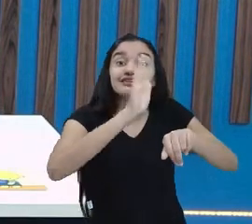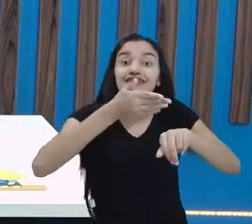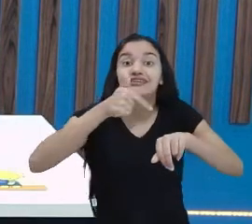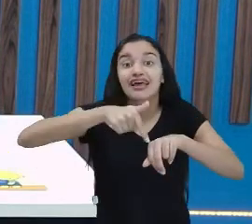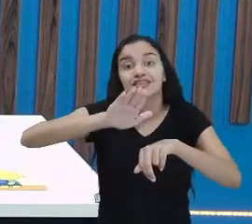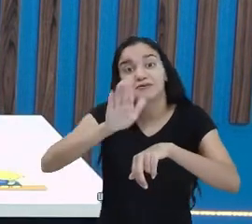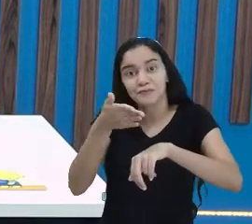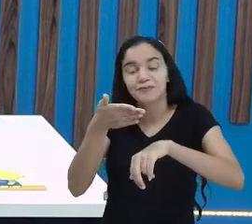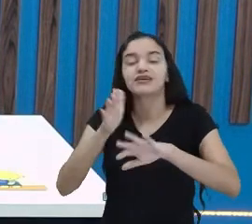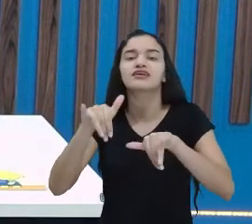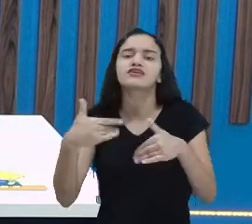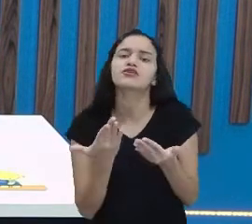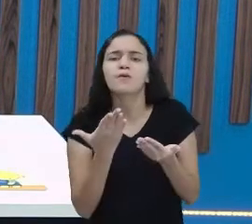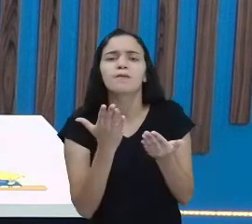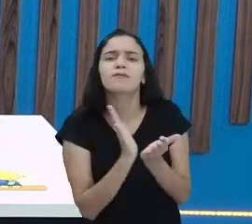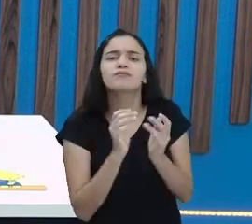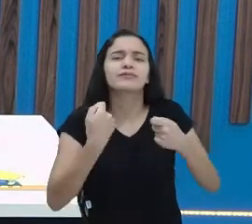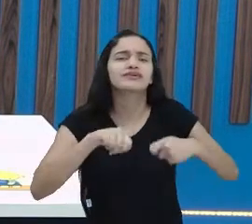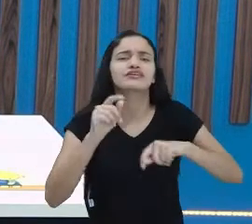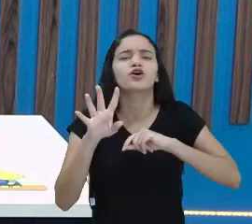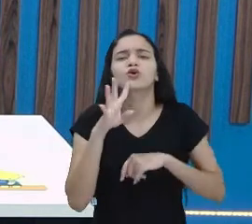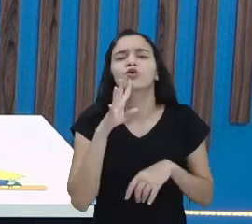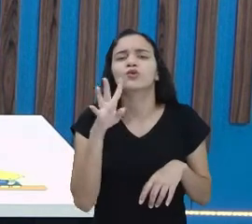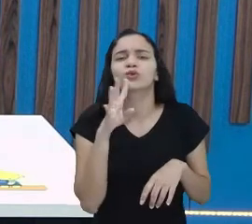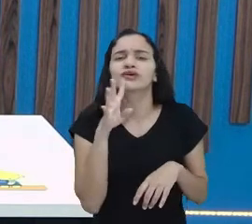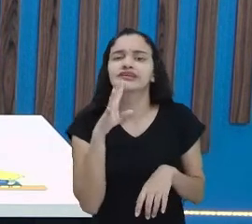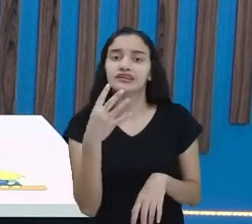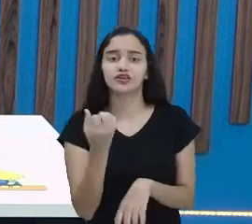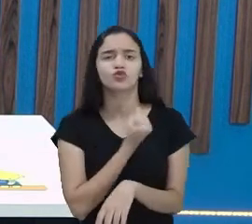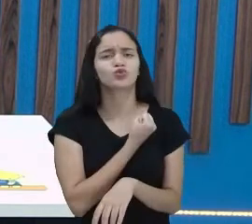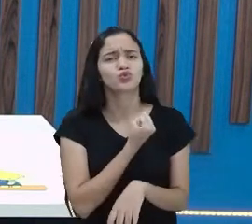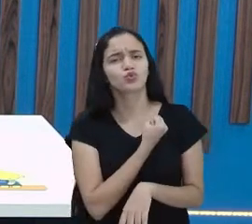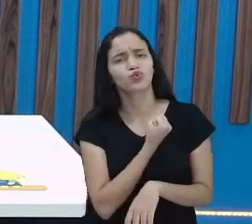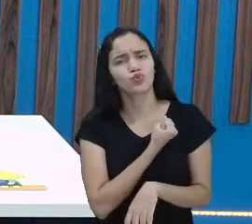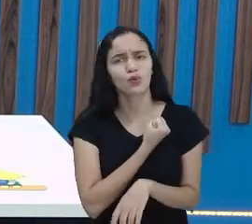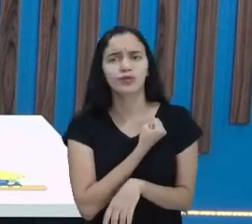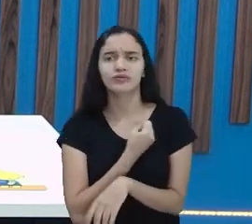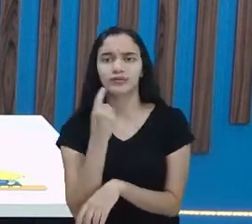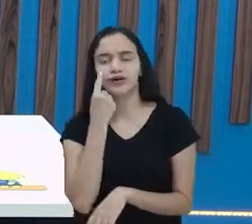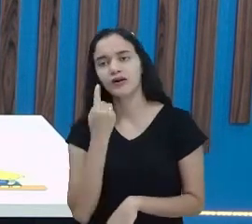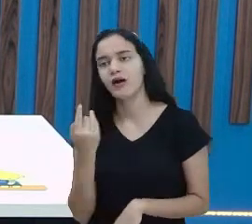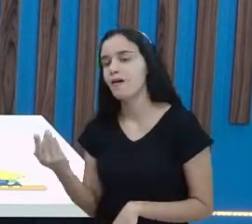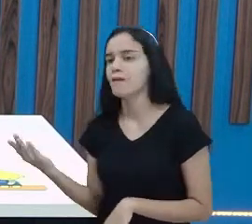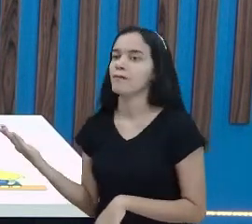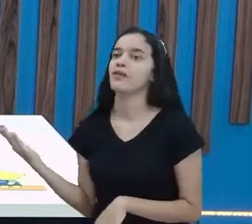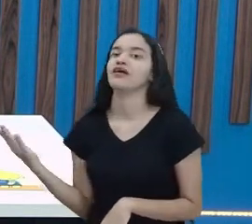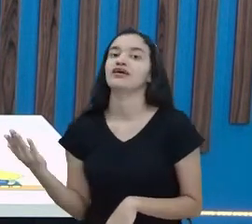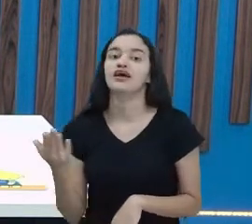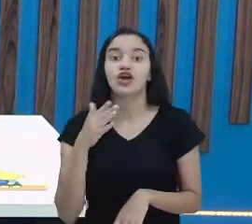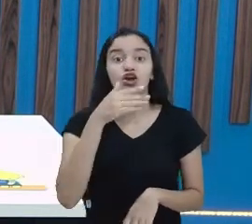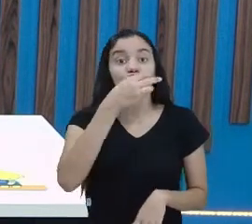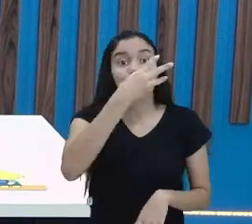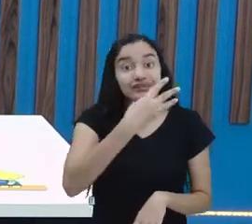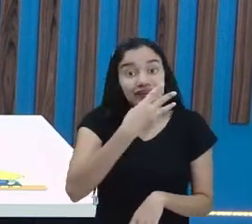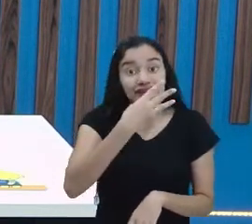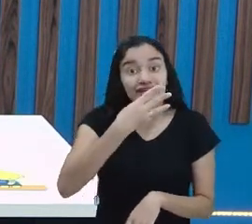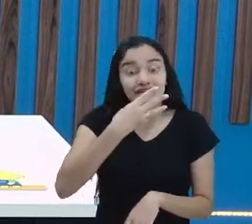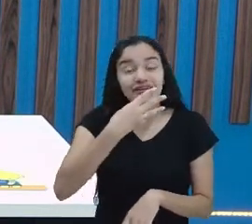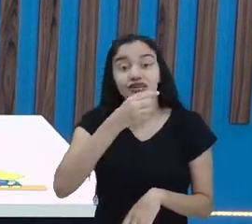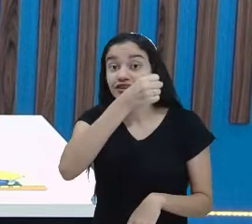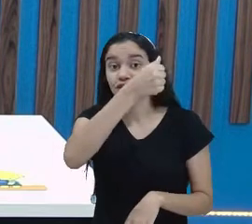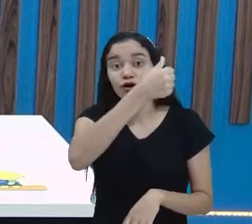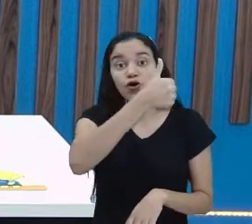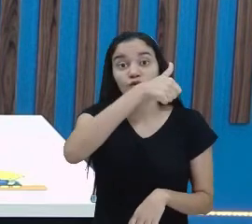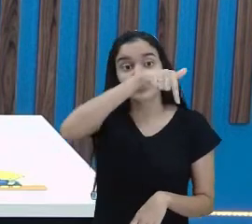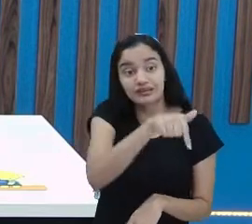leitura de horas no relógio digital, você só precisa conhecer os números. E aqui, ó, aqui já está marcado o 7 e o 30, não